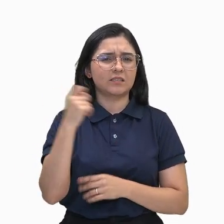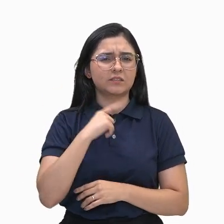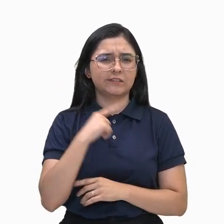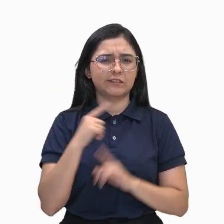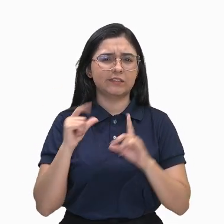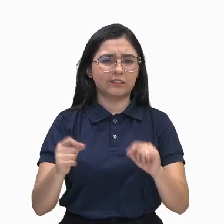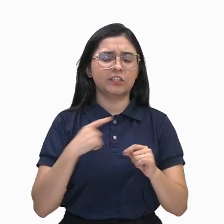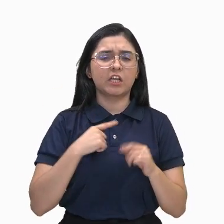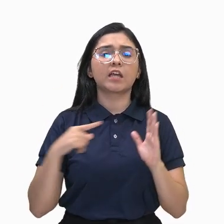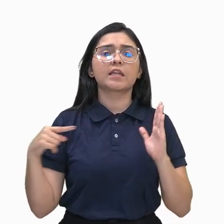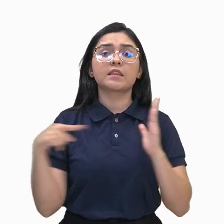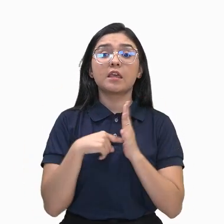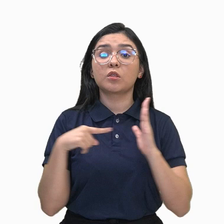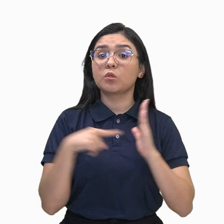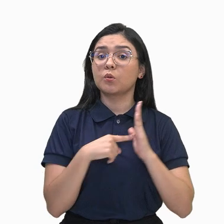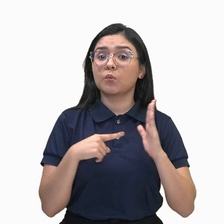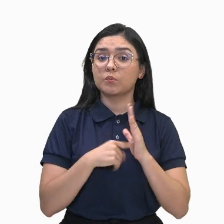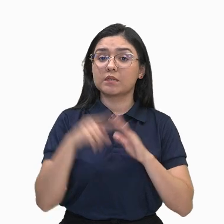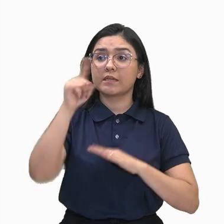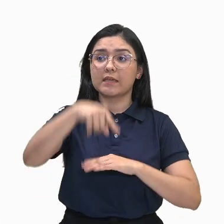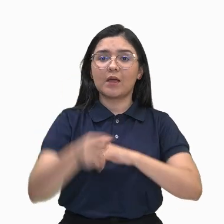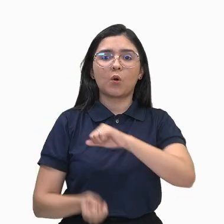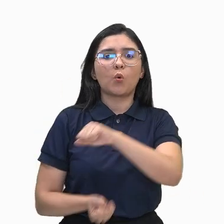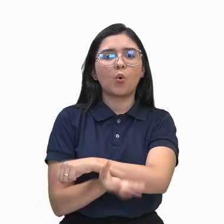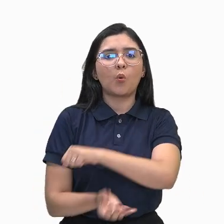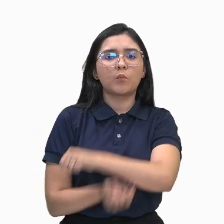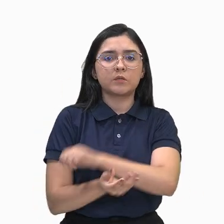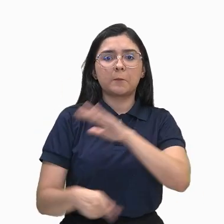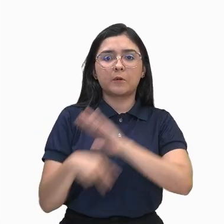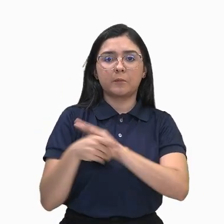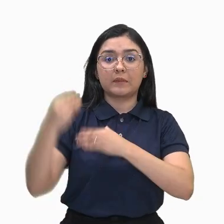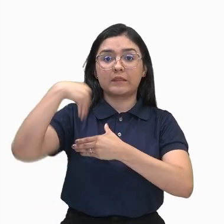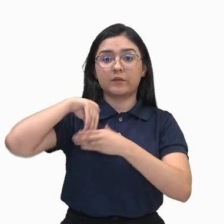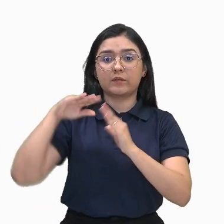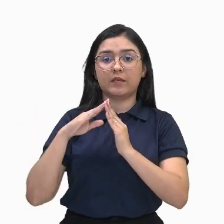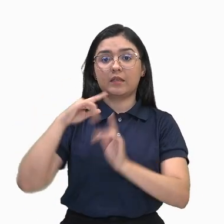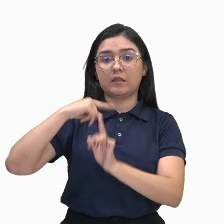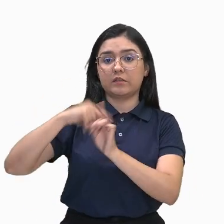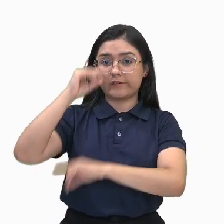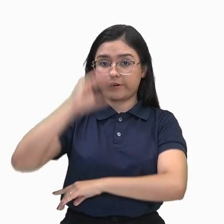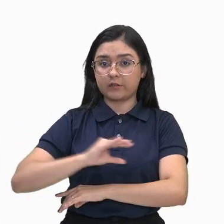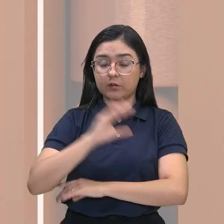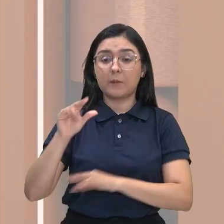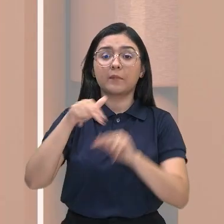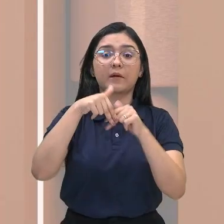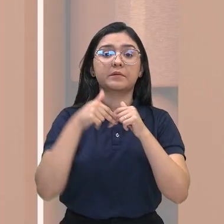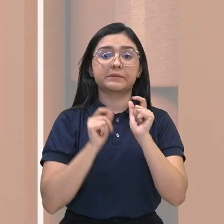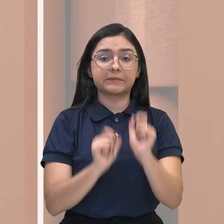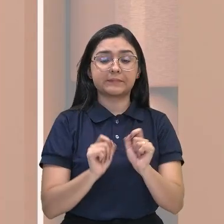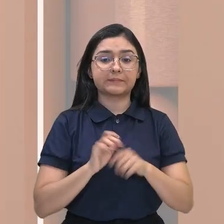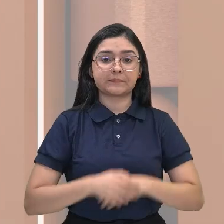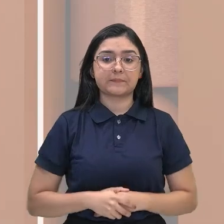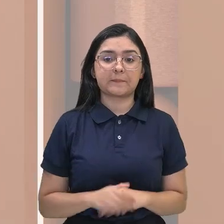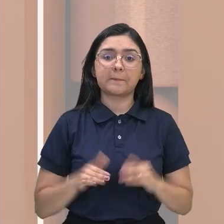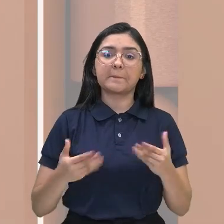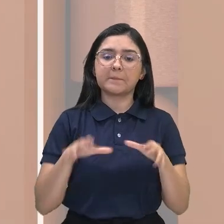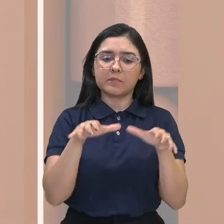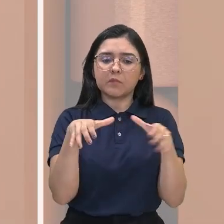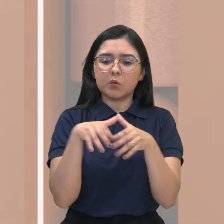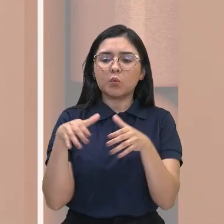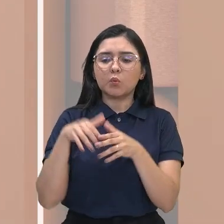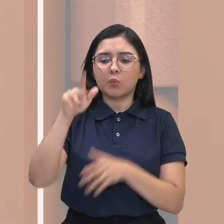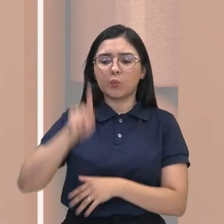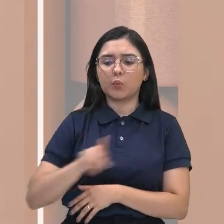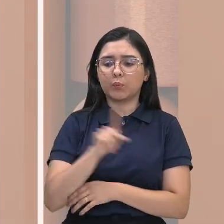muitas denúncias do que a gente chama de corrupção dentro da Igreja Católica, até porque o clero estava